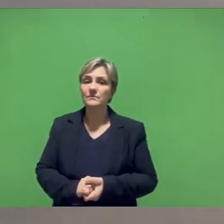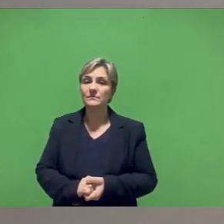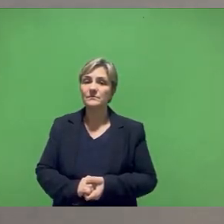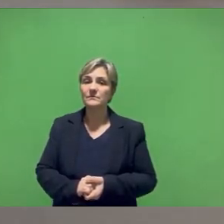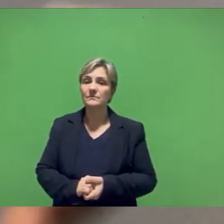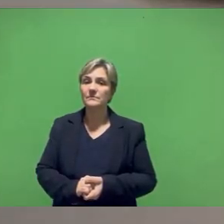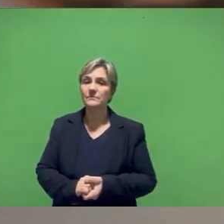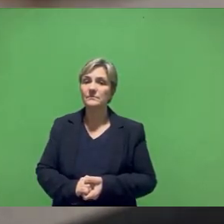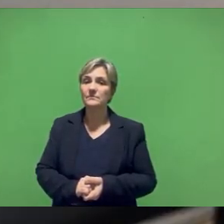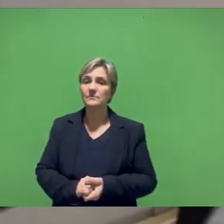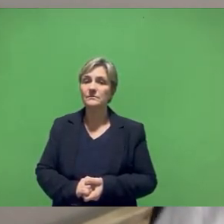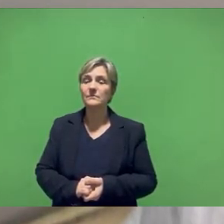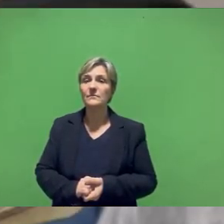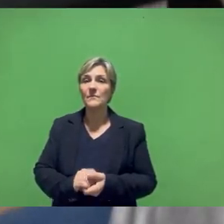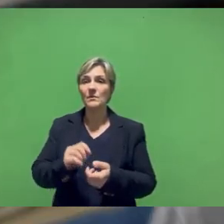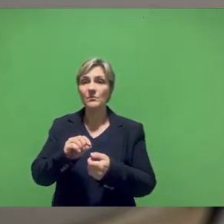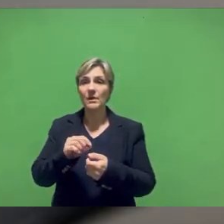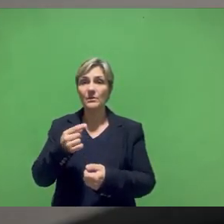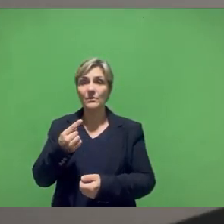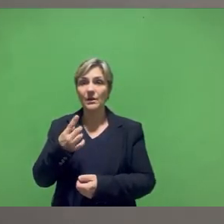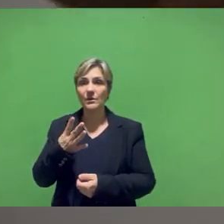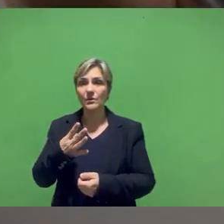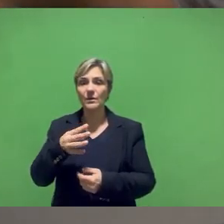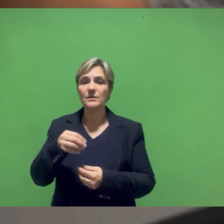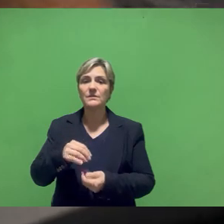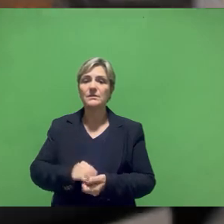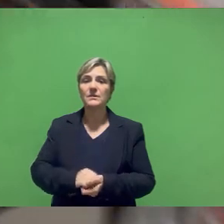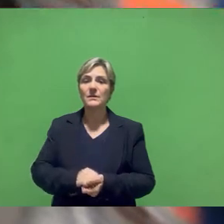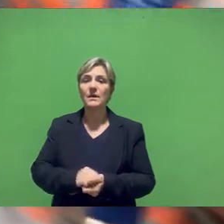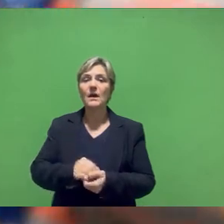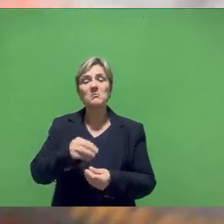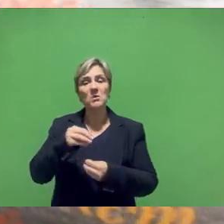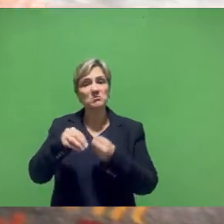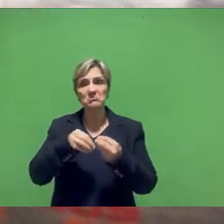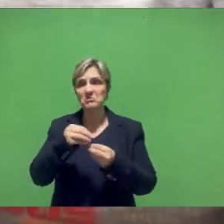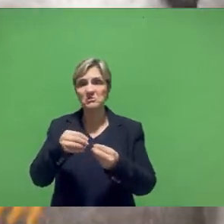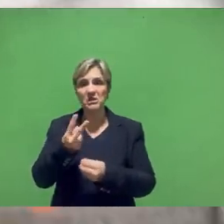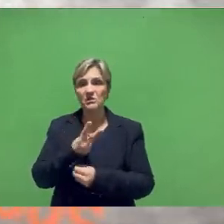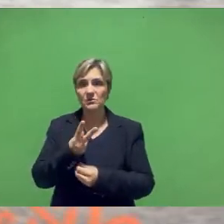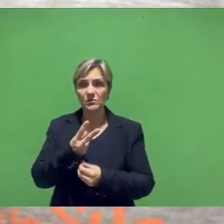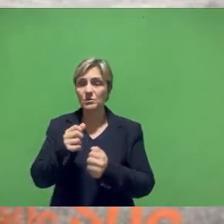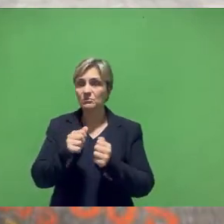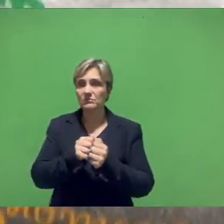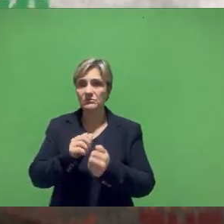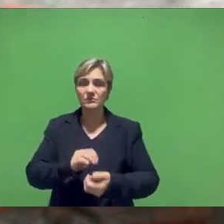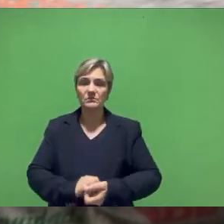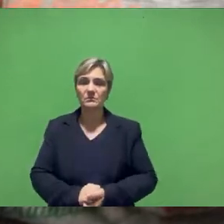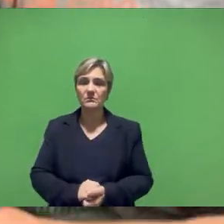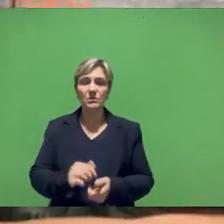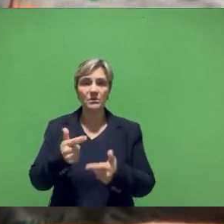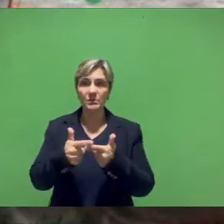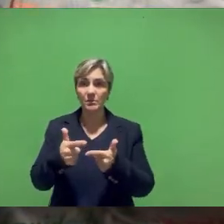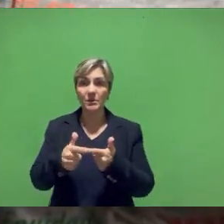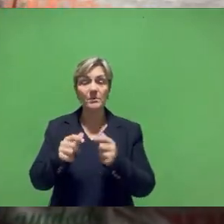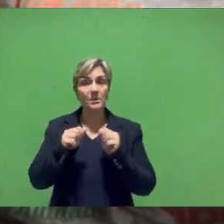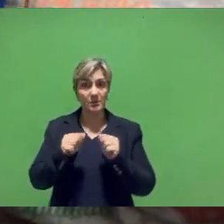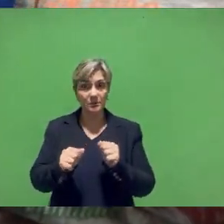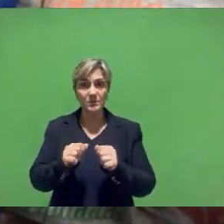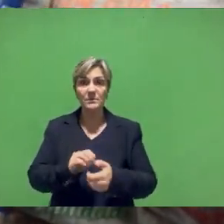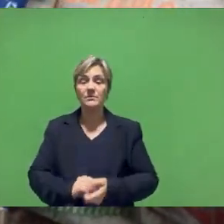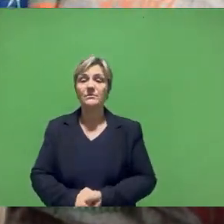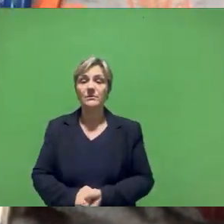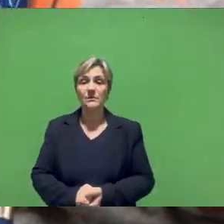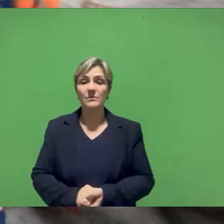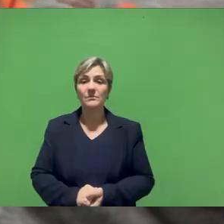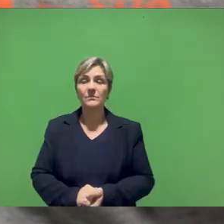Ó, feito 14. Então mistura as duas, tá bem? É possível